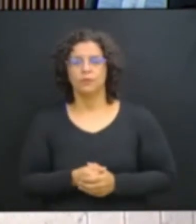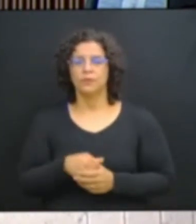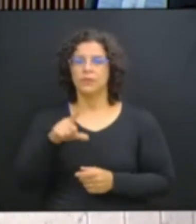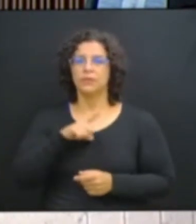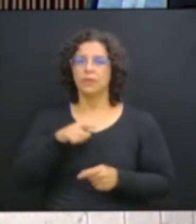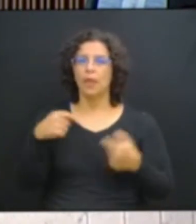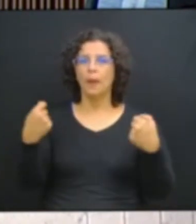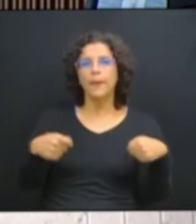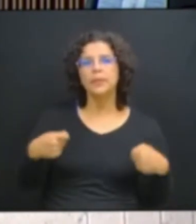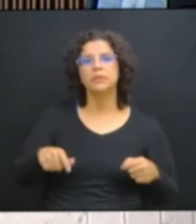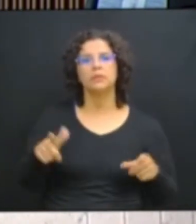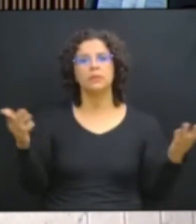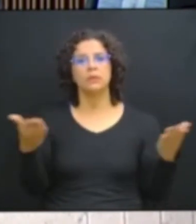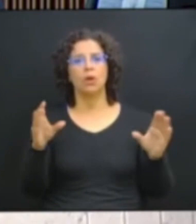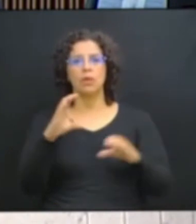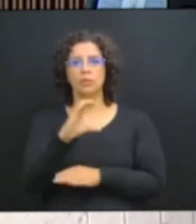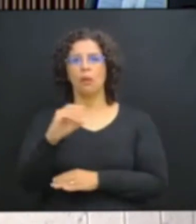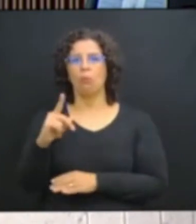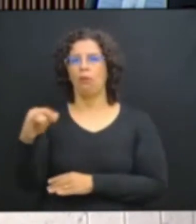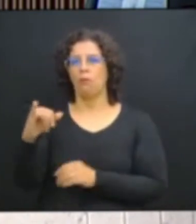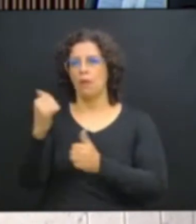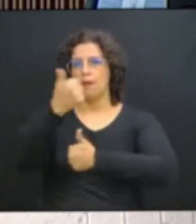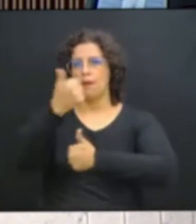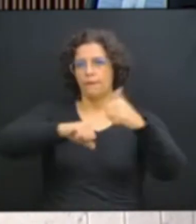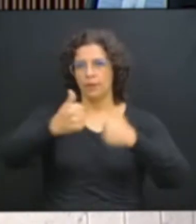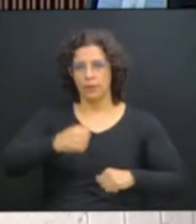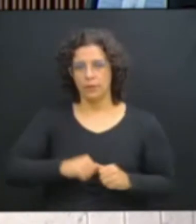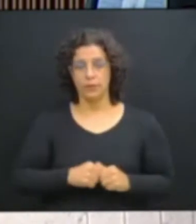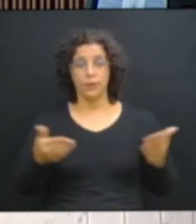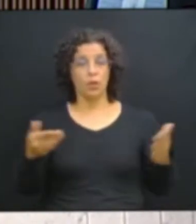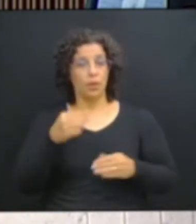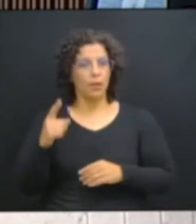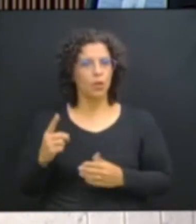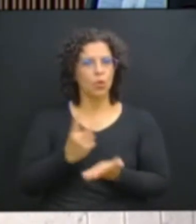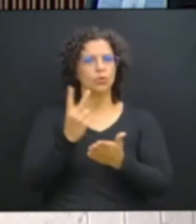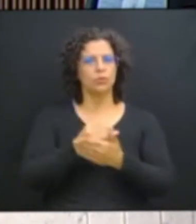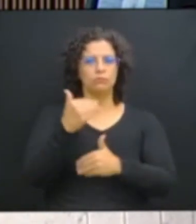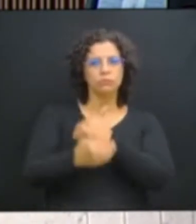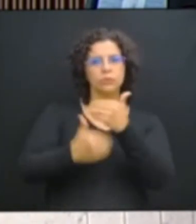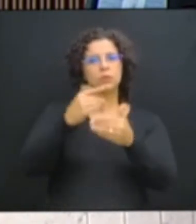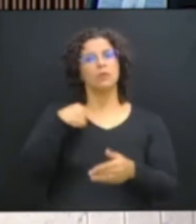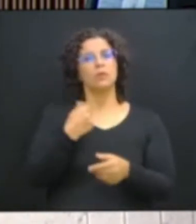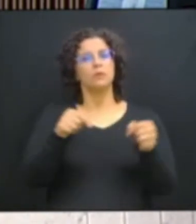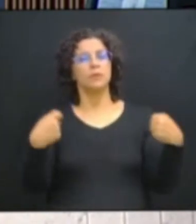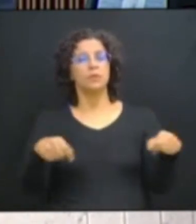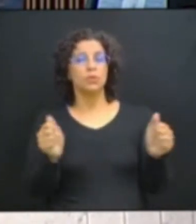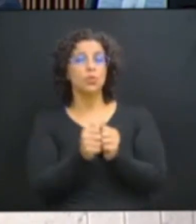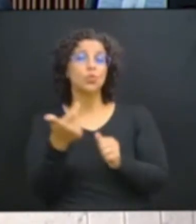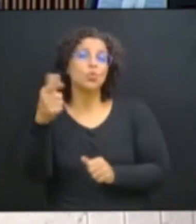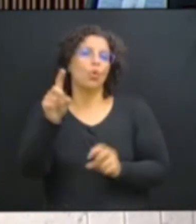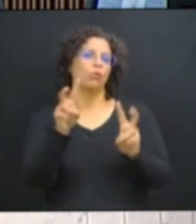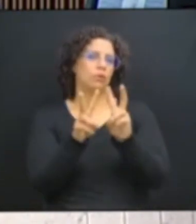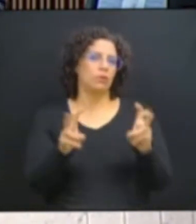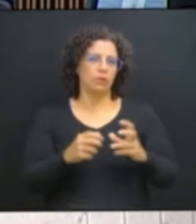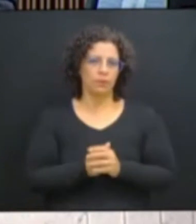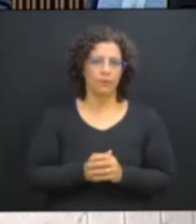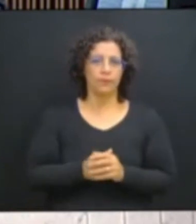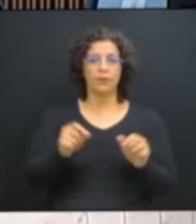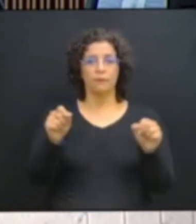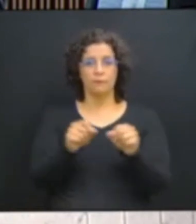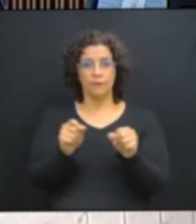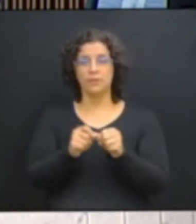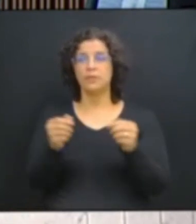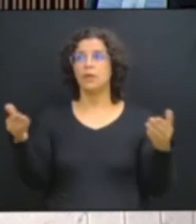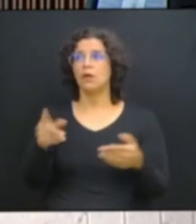tem que ser uma CPI. E para avançar esse processo, a gente precisa de uma outra coisa, é